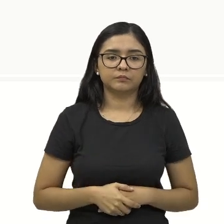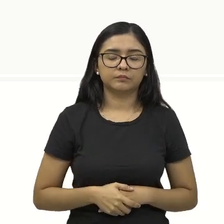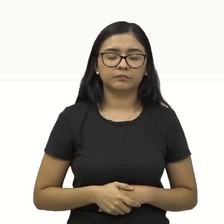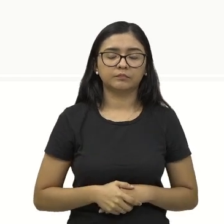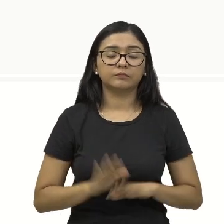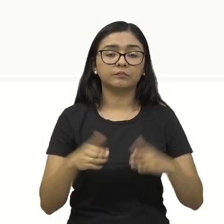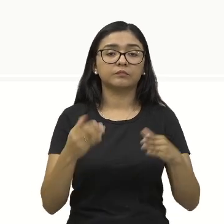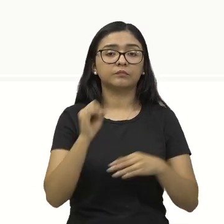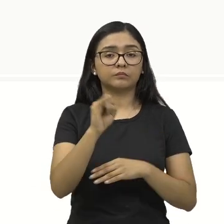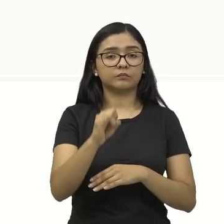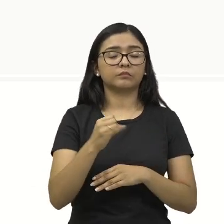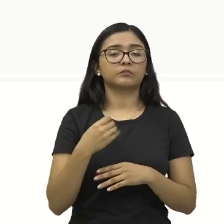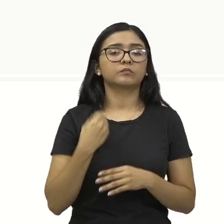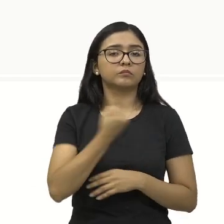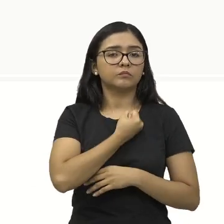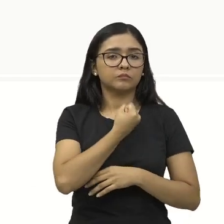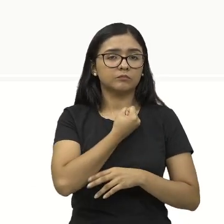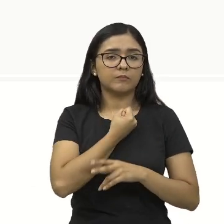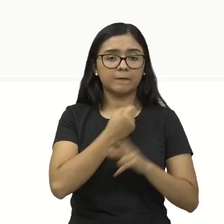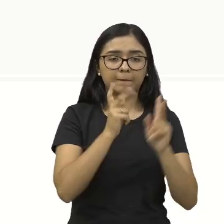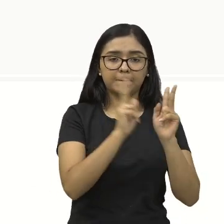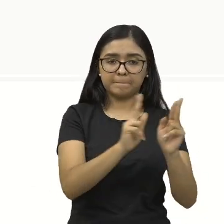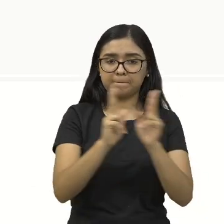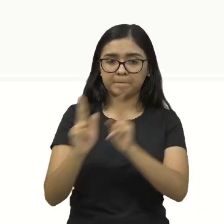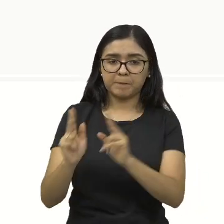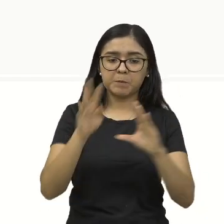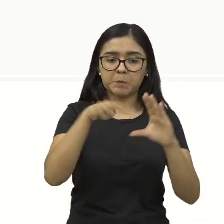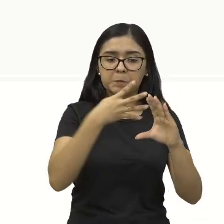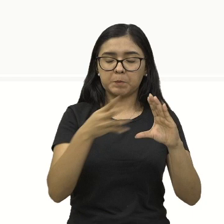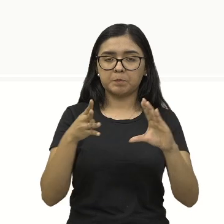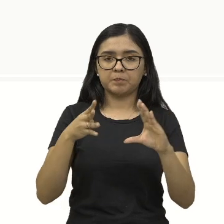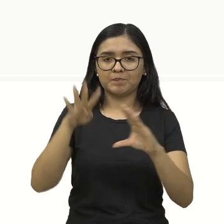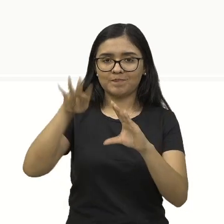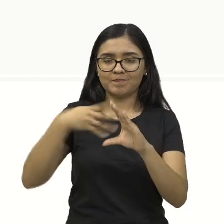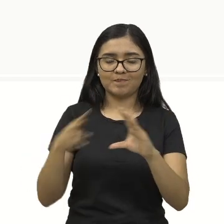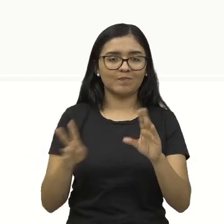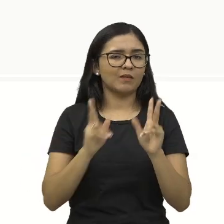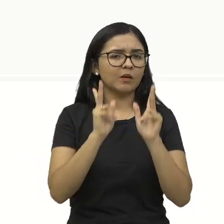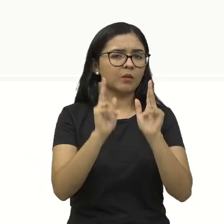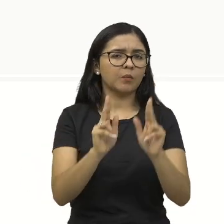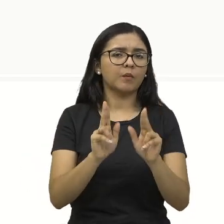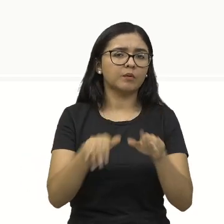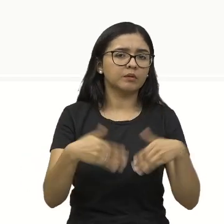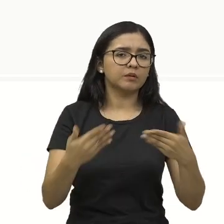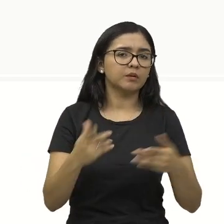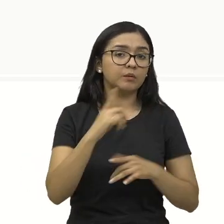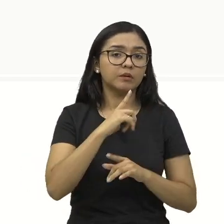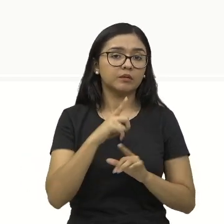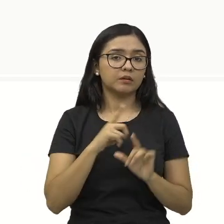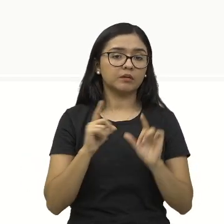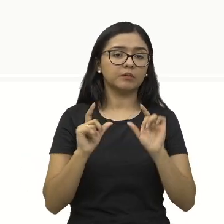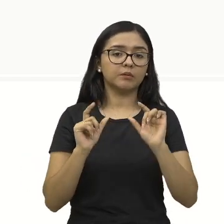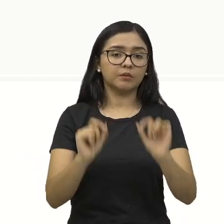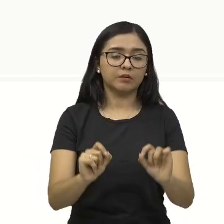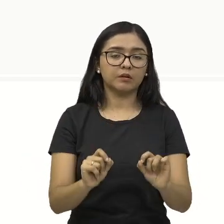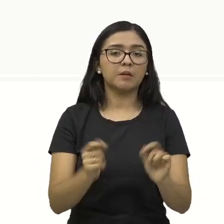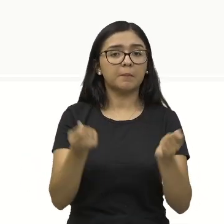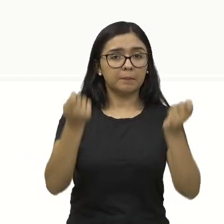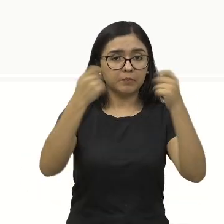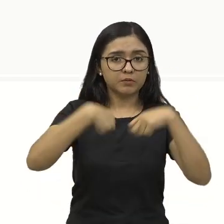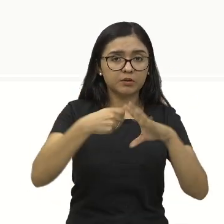esses valores, né, forem iguais, tá? Então, nesse caso aí, nós temos a